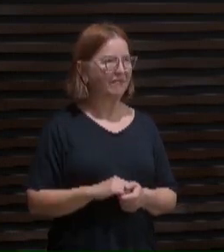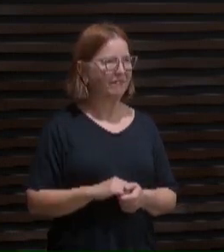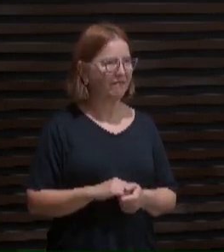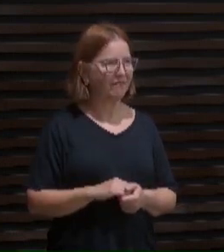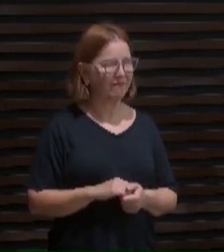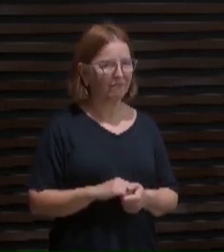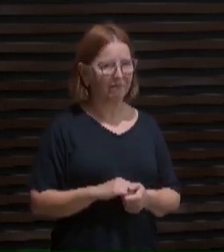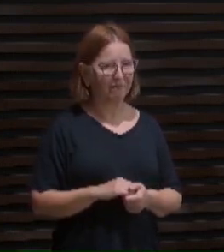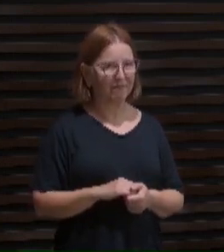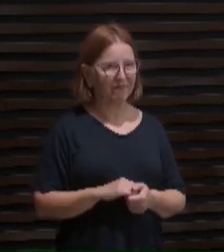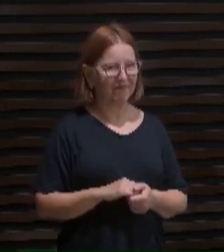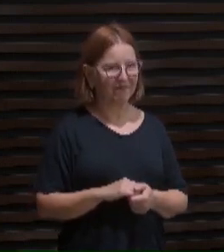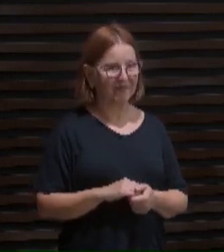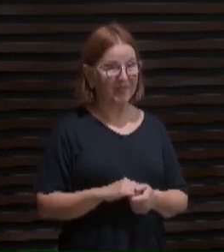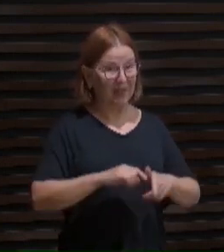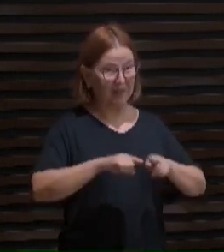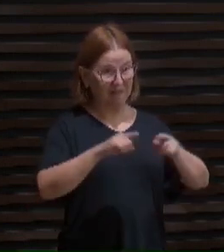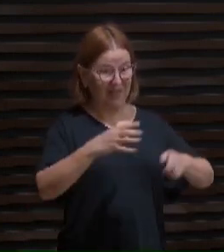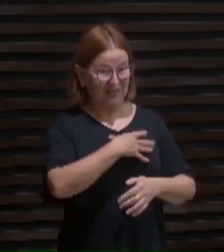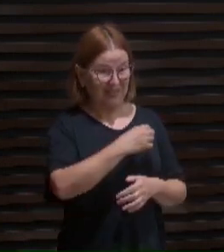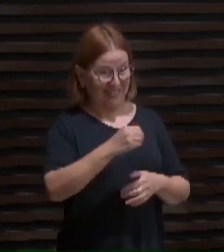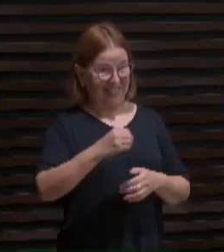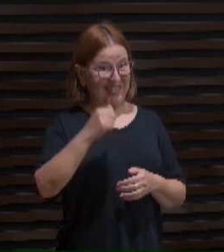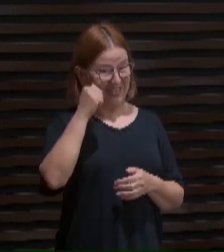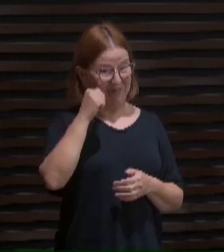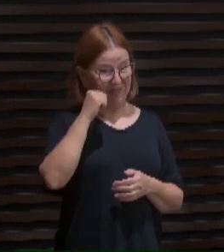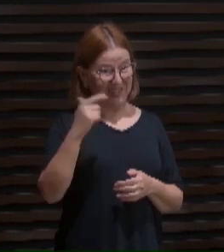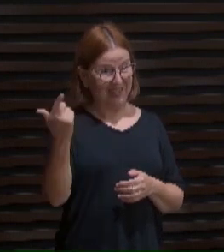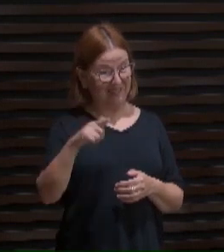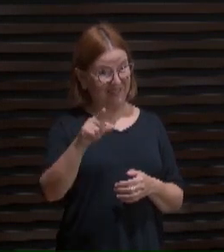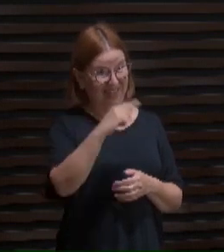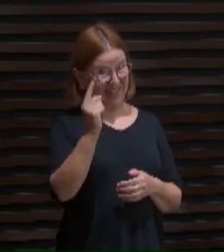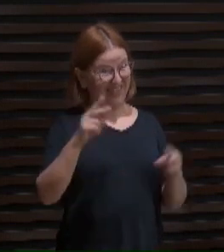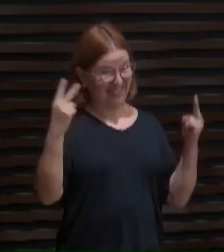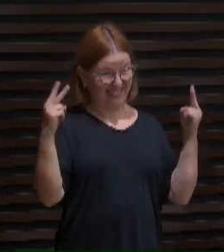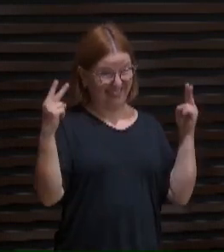Mas é da semente da mulher que vem a nossa vitória.